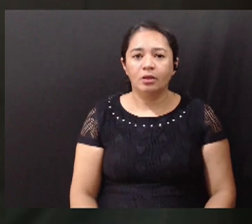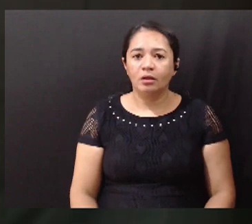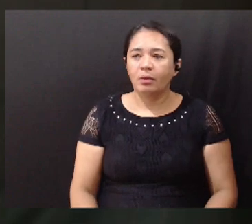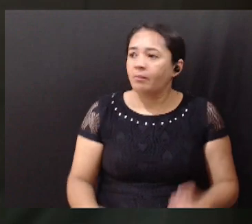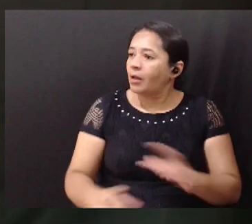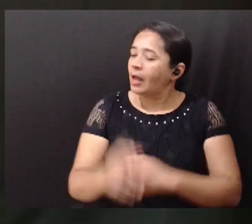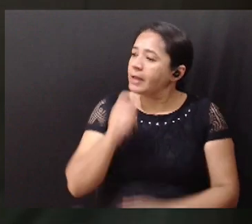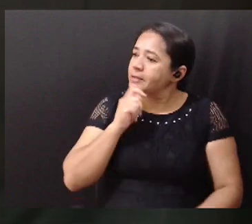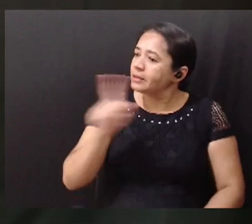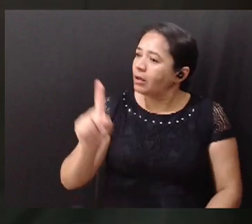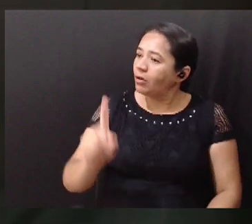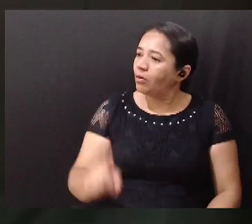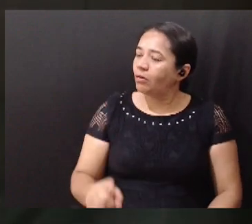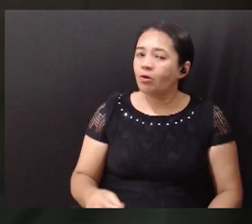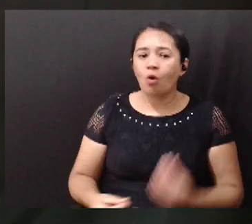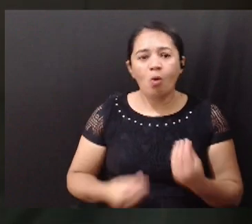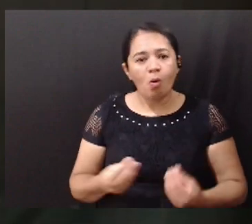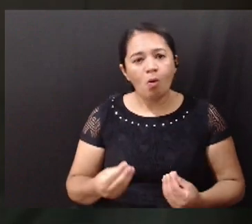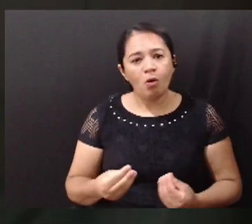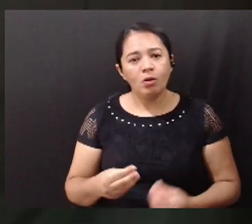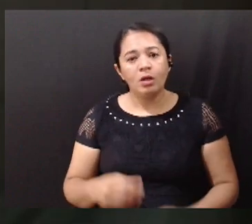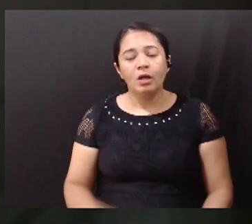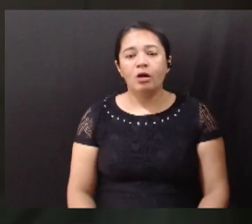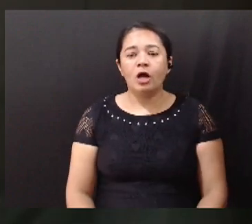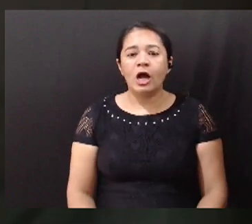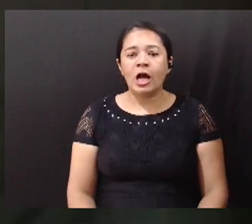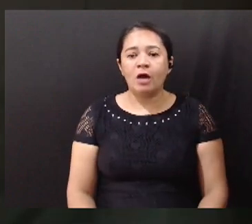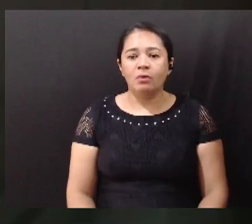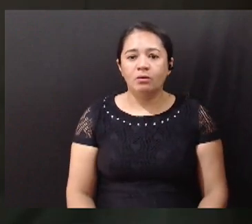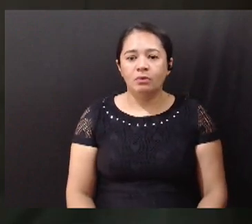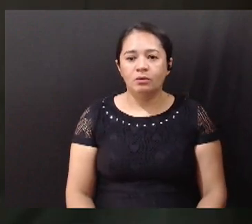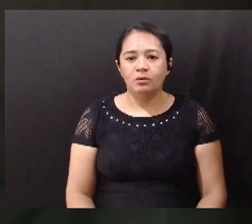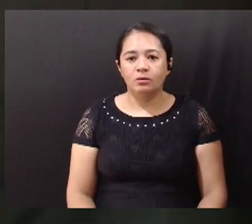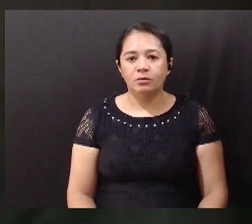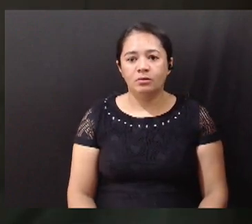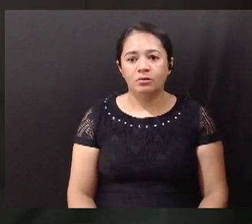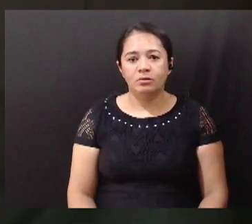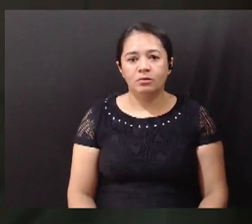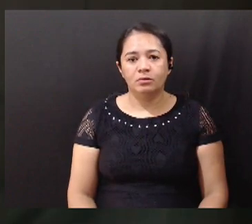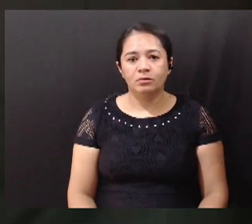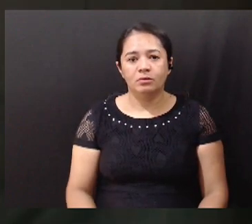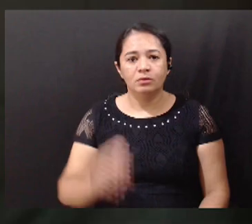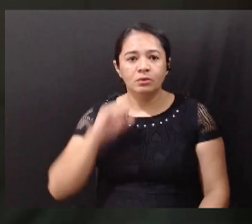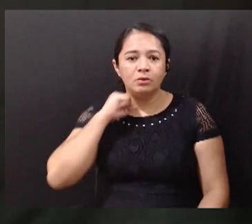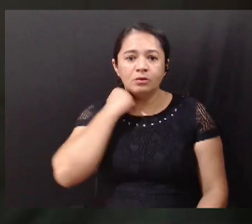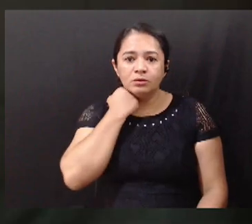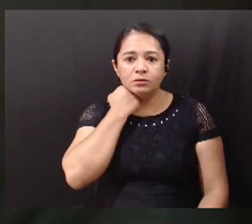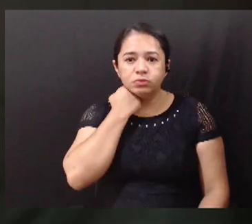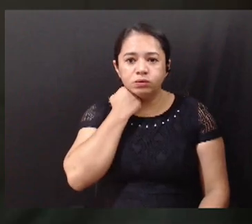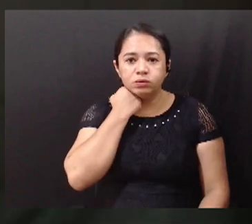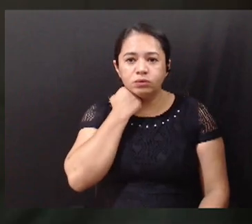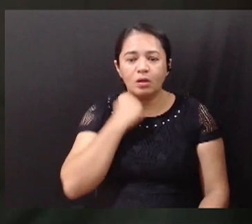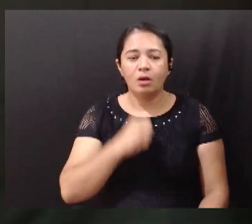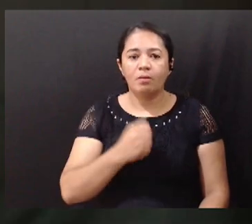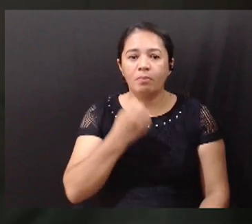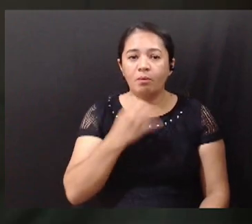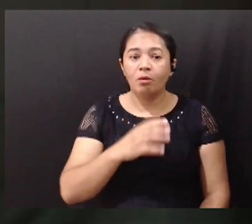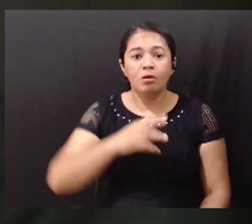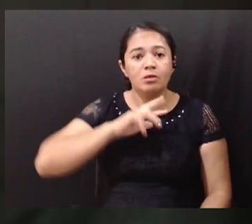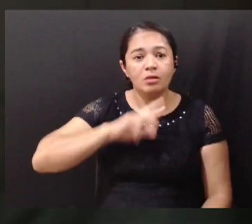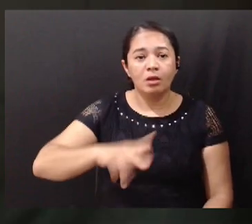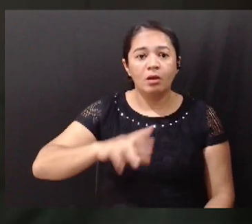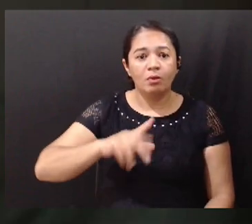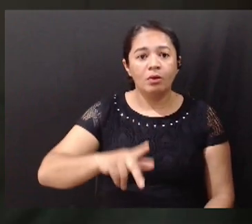é que a gente faz para lidar com tudo isso? Porque acaba gerando um estresse também, e não é um estresse bom, porque